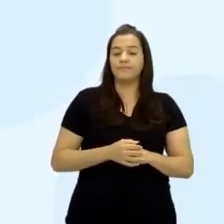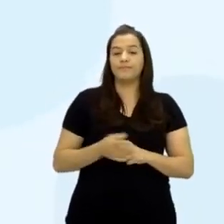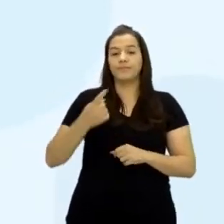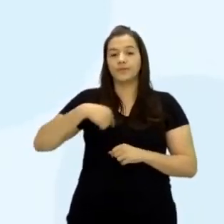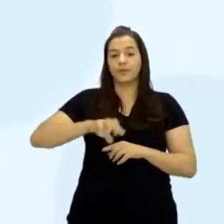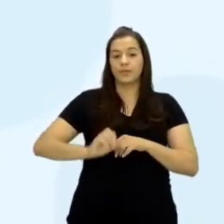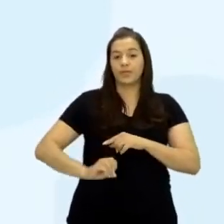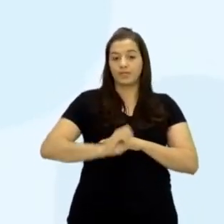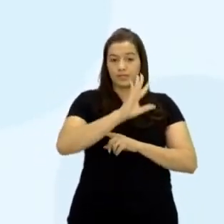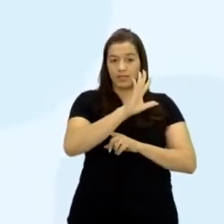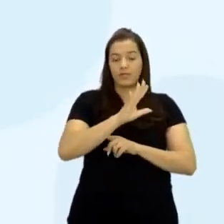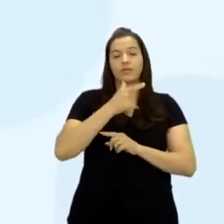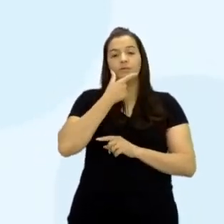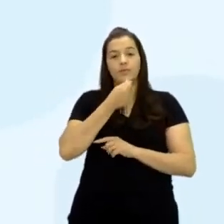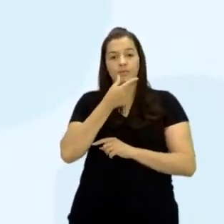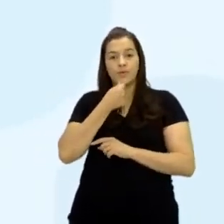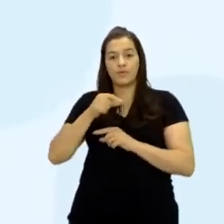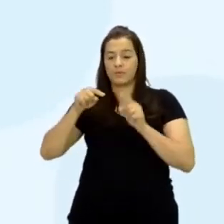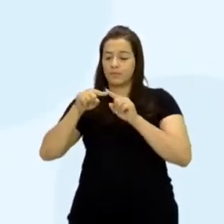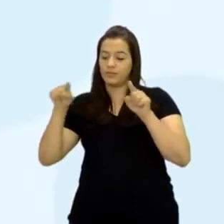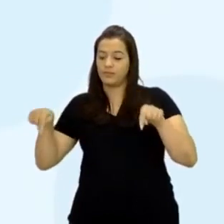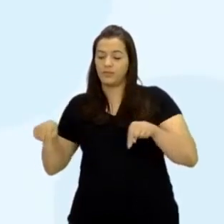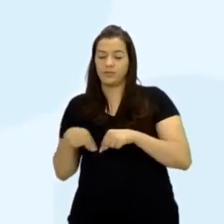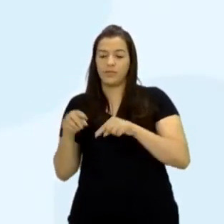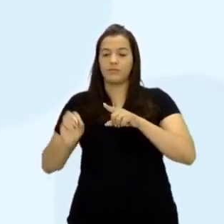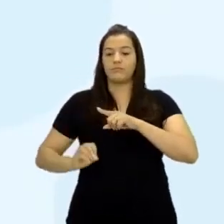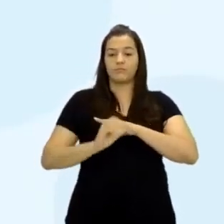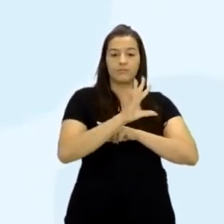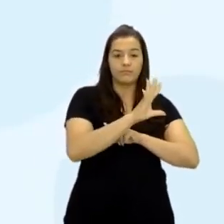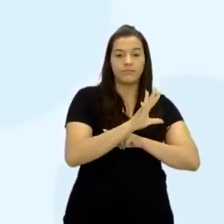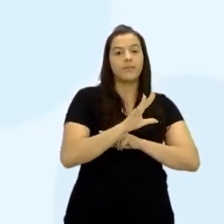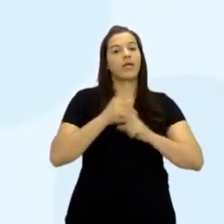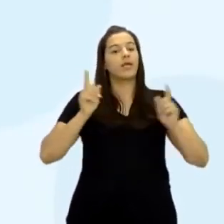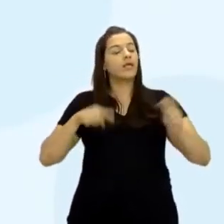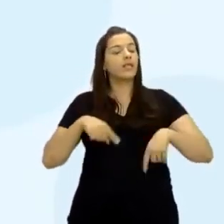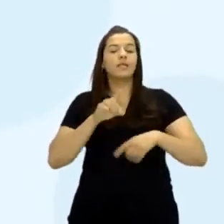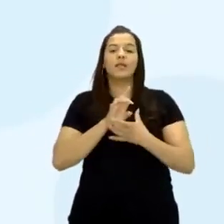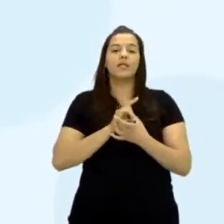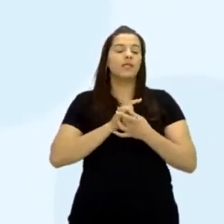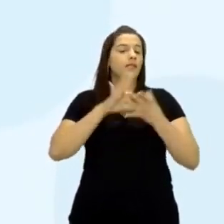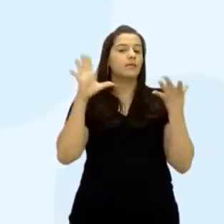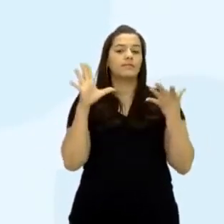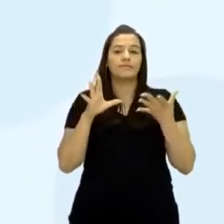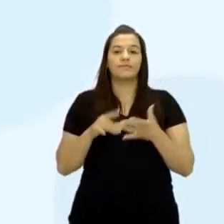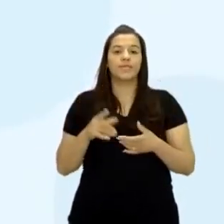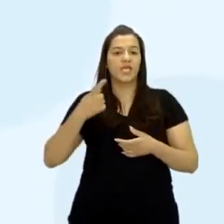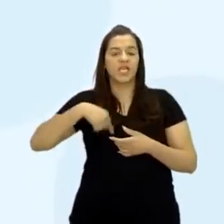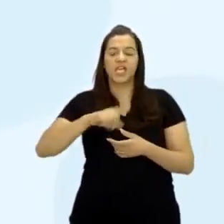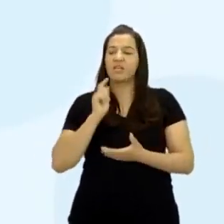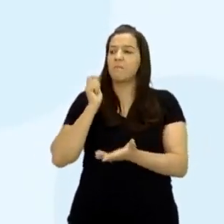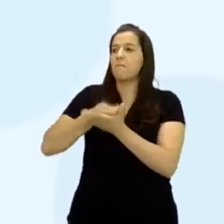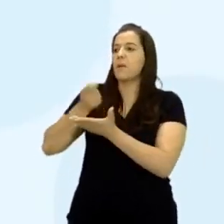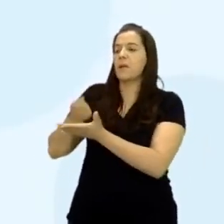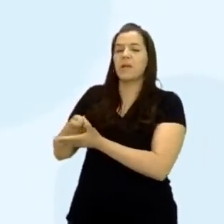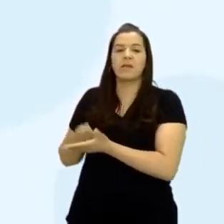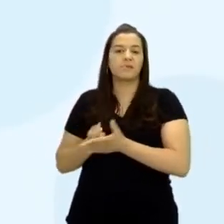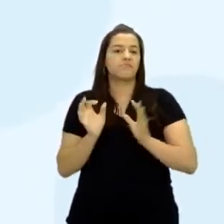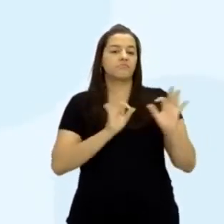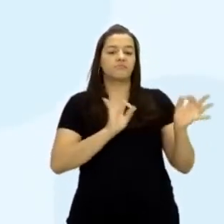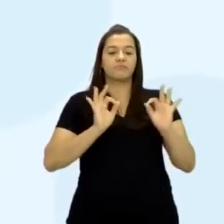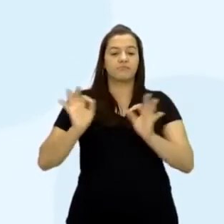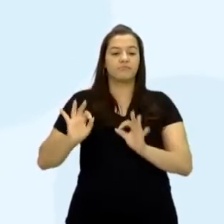vilão ele sai, né, quando aquele servo ele sai do sistema, ele fica livre das relações servis. Ele não deve mais nada para o senhor